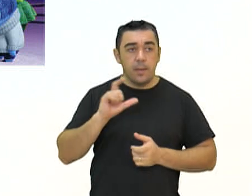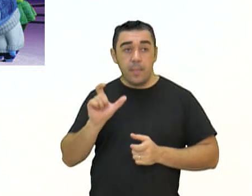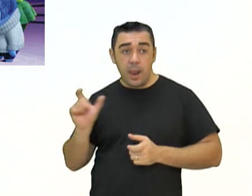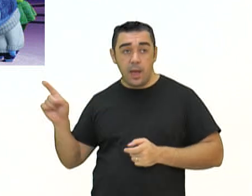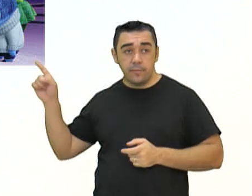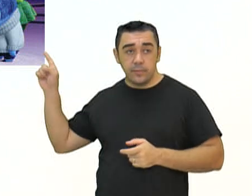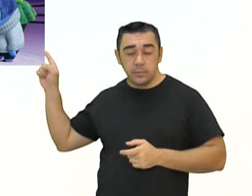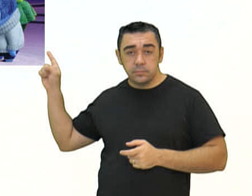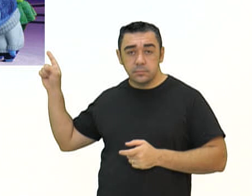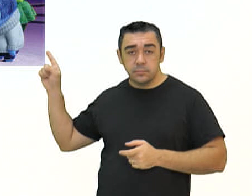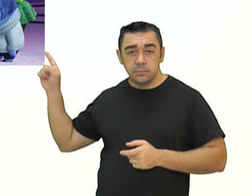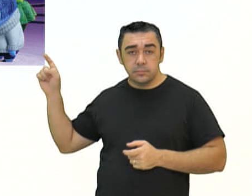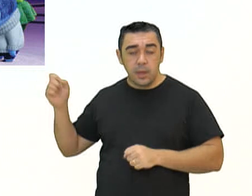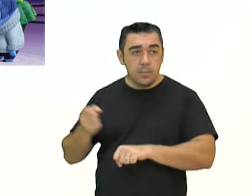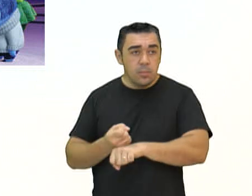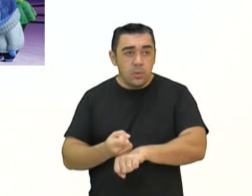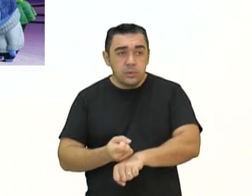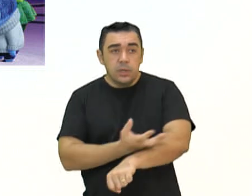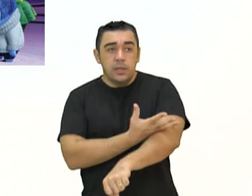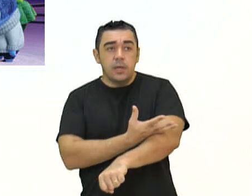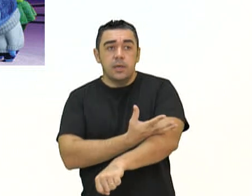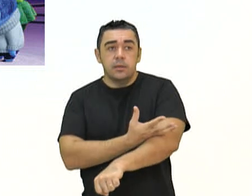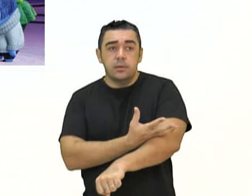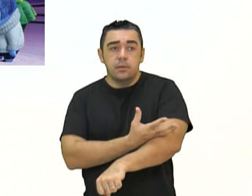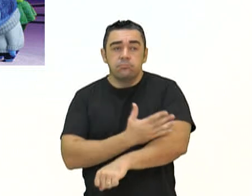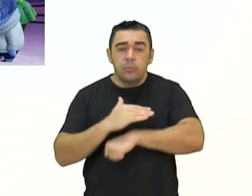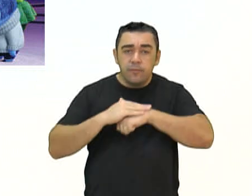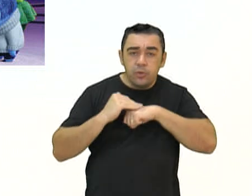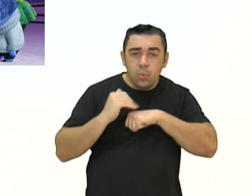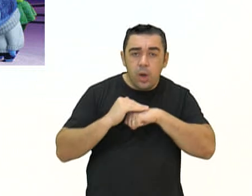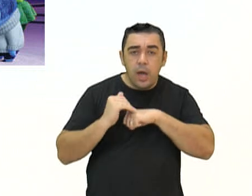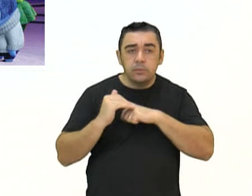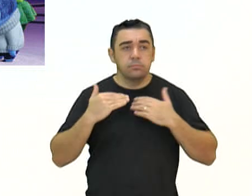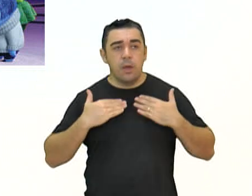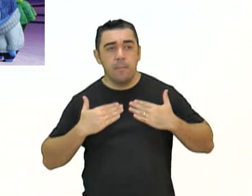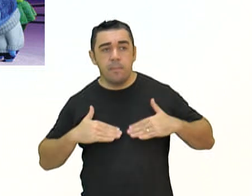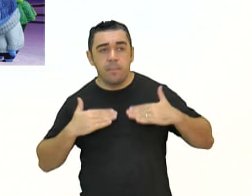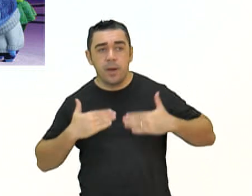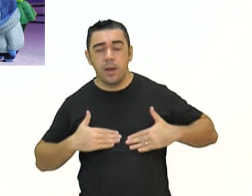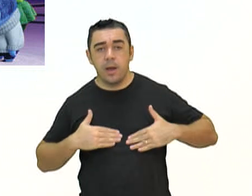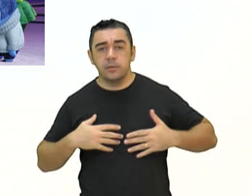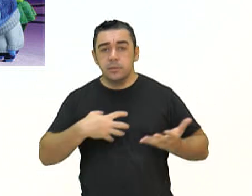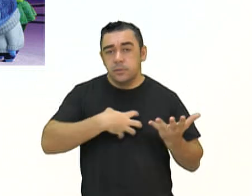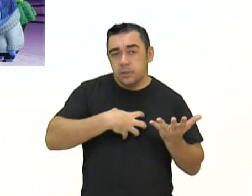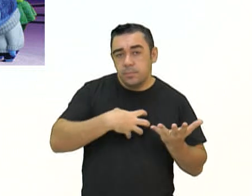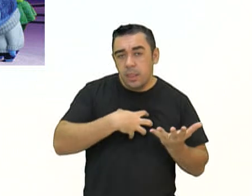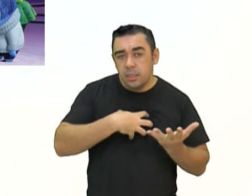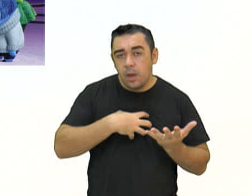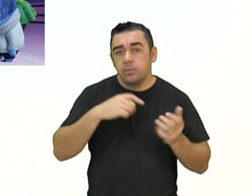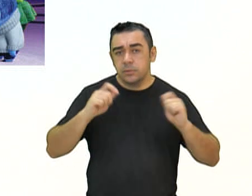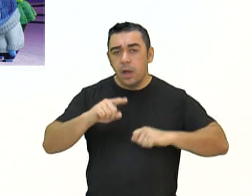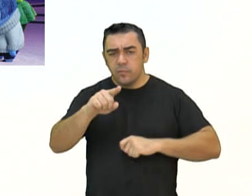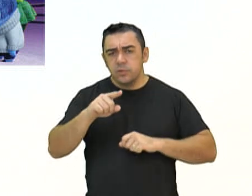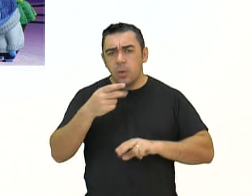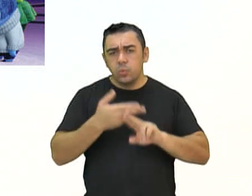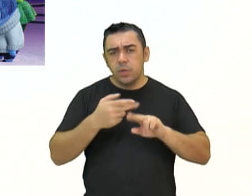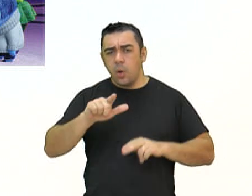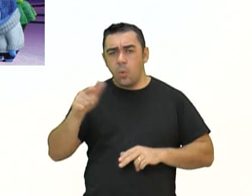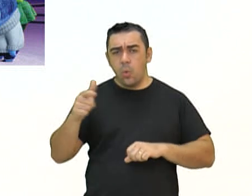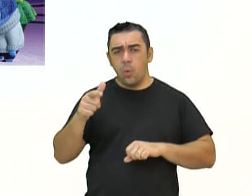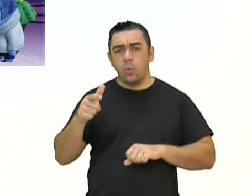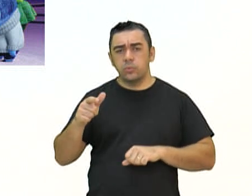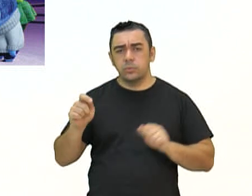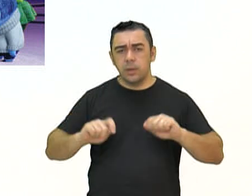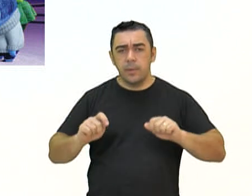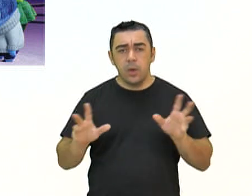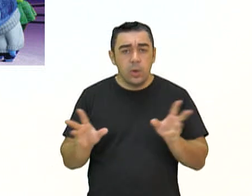afetuosa, pacata, sentimental, divertidos, né? Mas vocês podem utilizar outros adjetivos também, certo? Então, aqui eu trouxe para vocês um